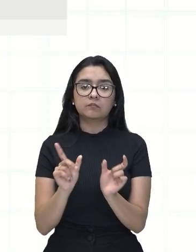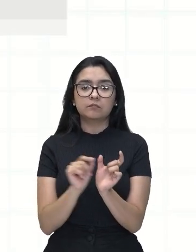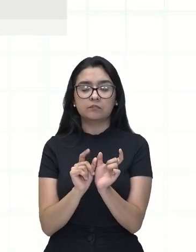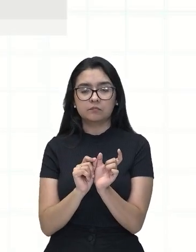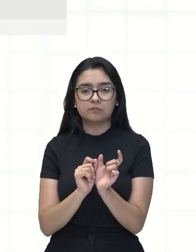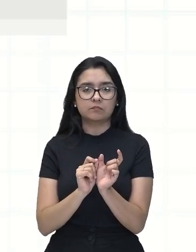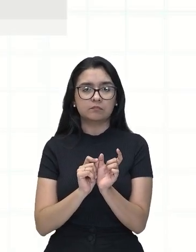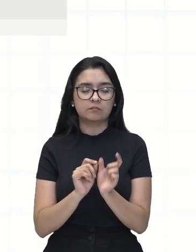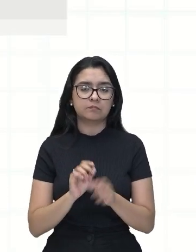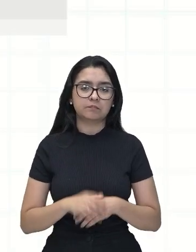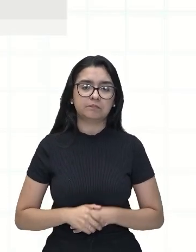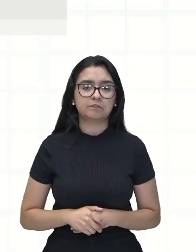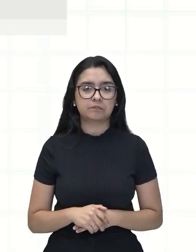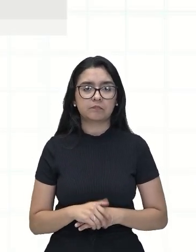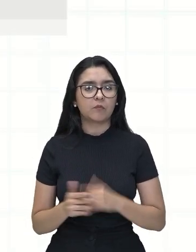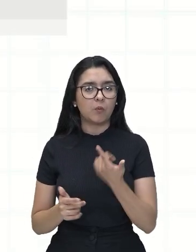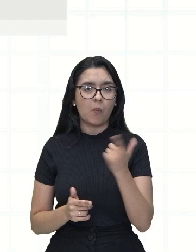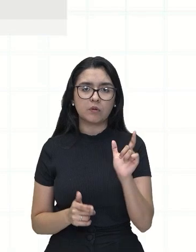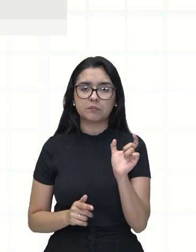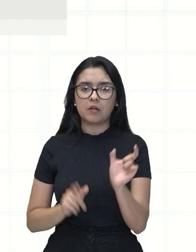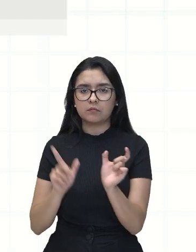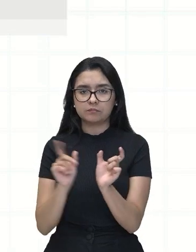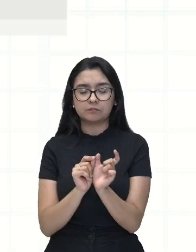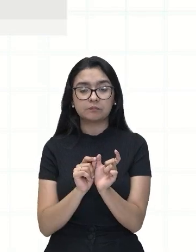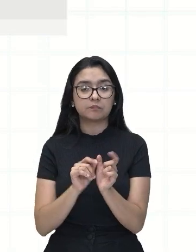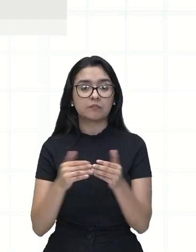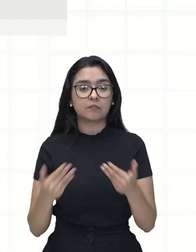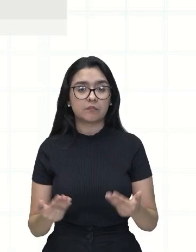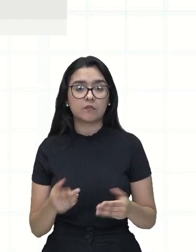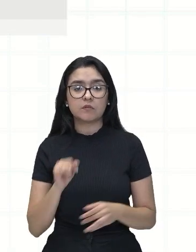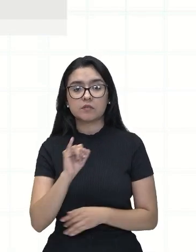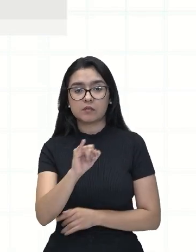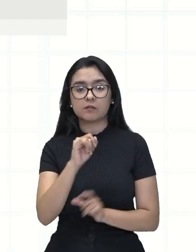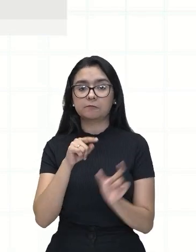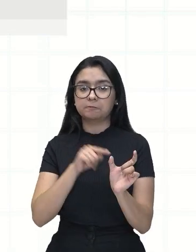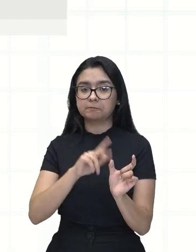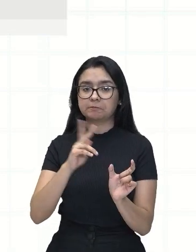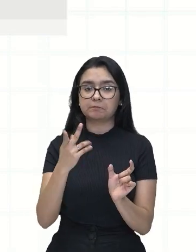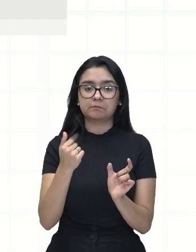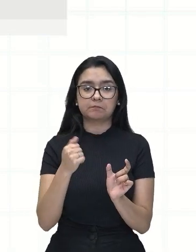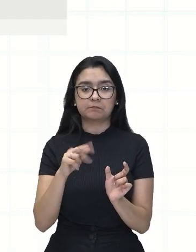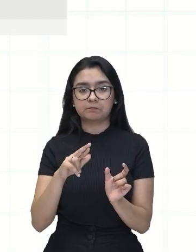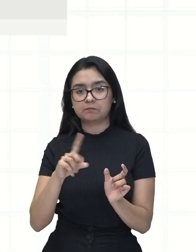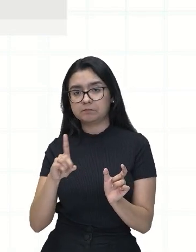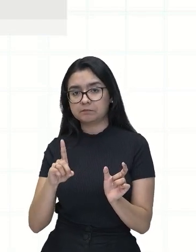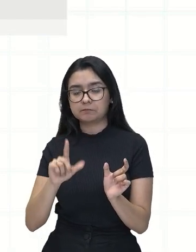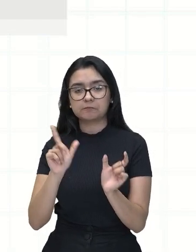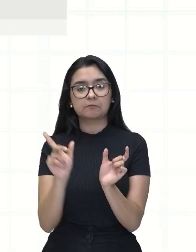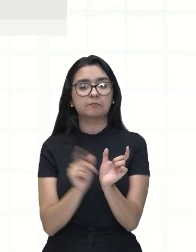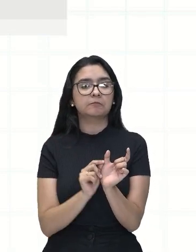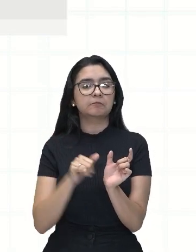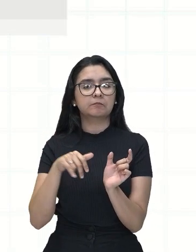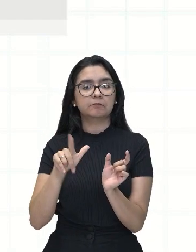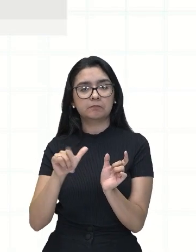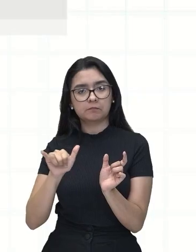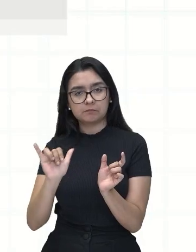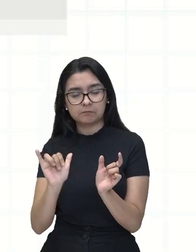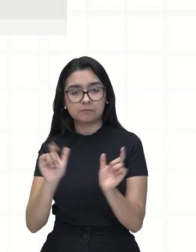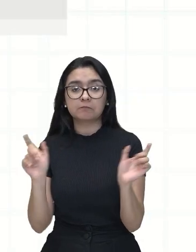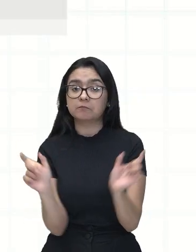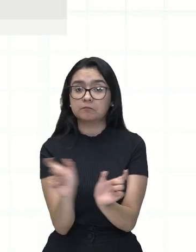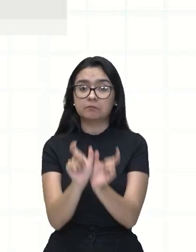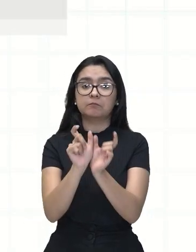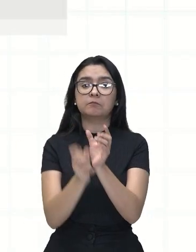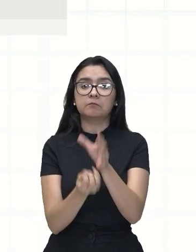com várias outras palavras. Então, se hard é difícil e eu junto com o ly, ele